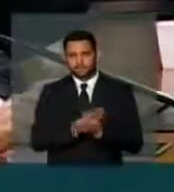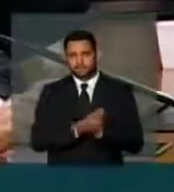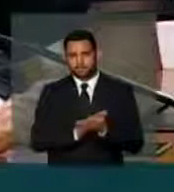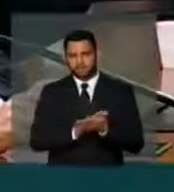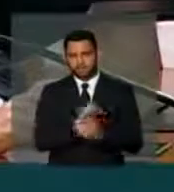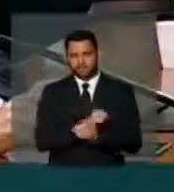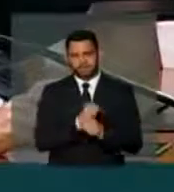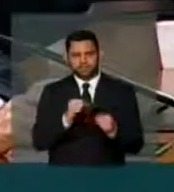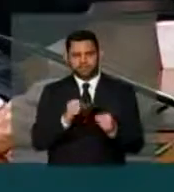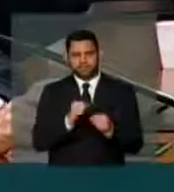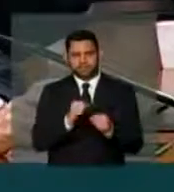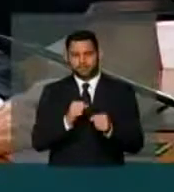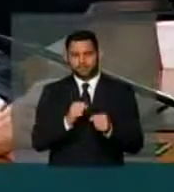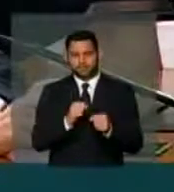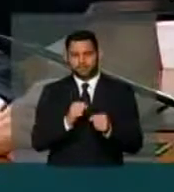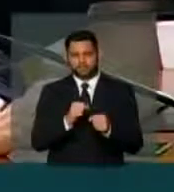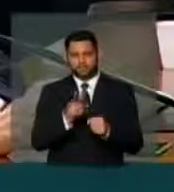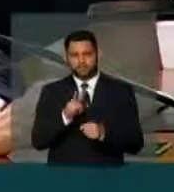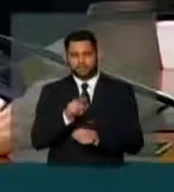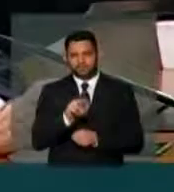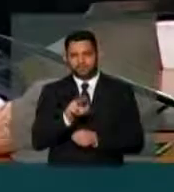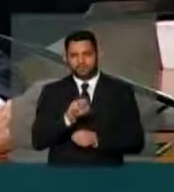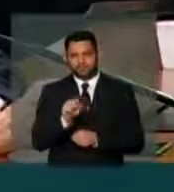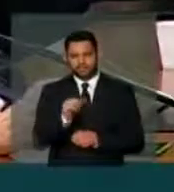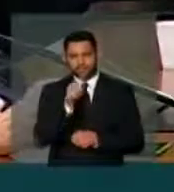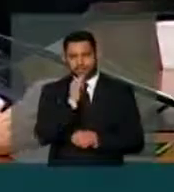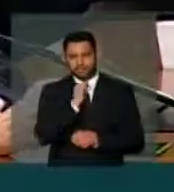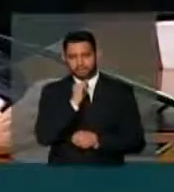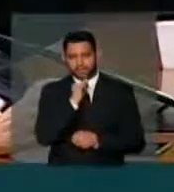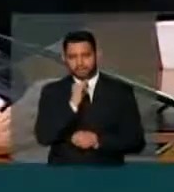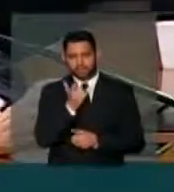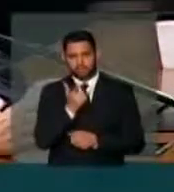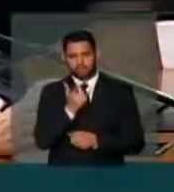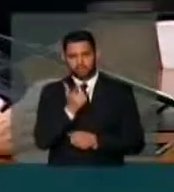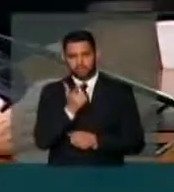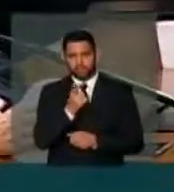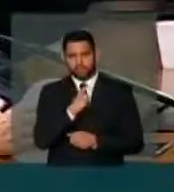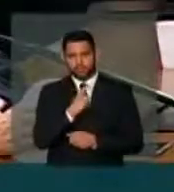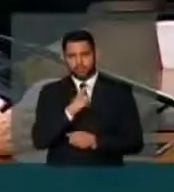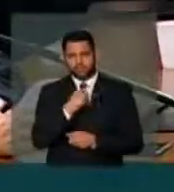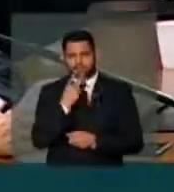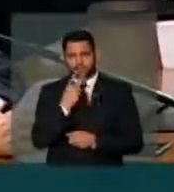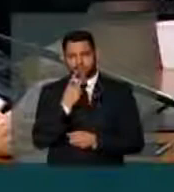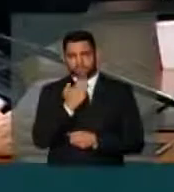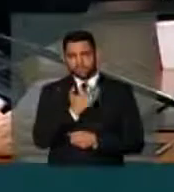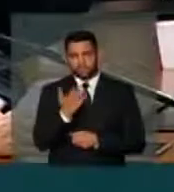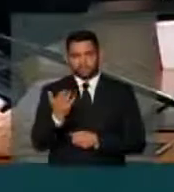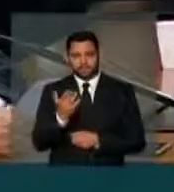justifica uma van, por exemplo, que eu, nós temos citados aqui,